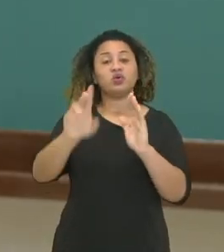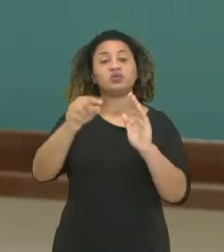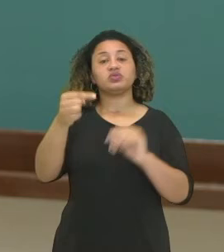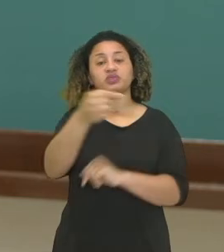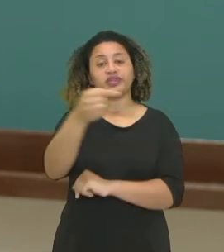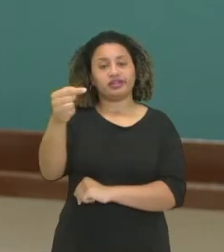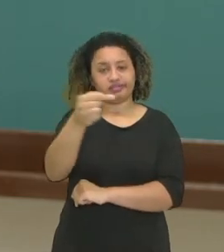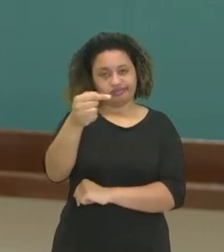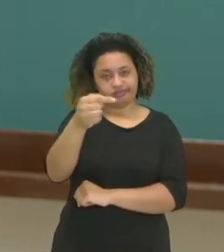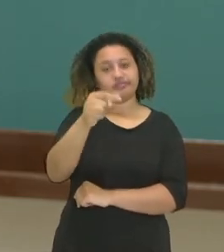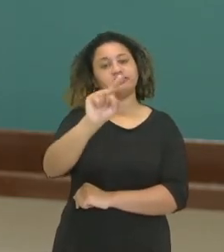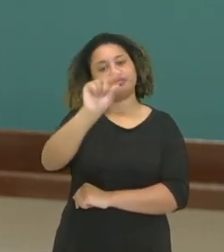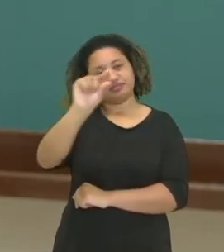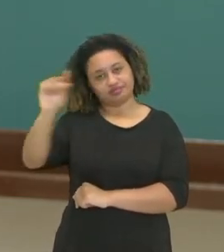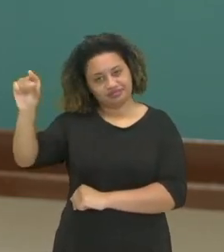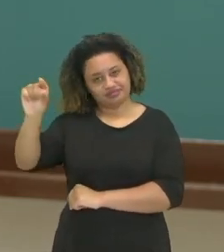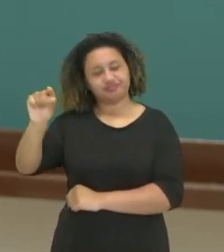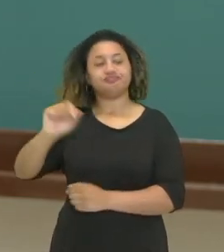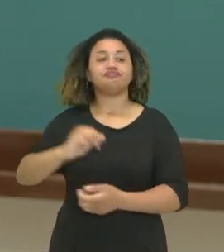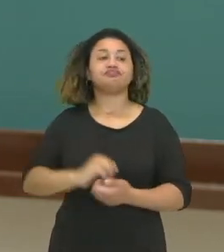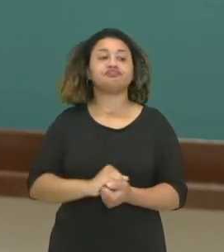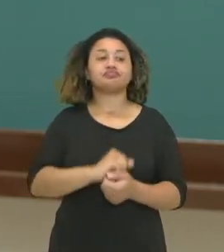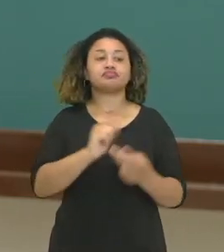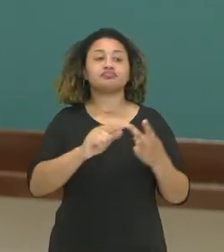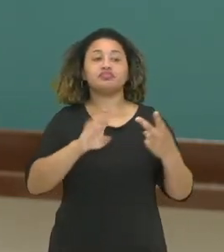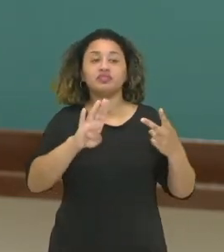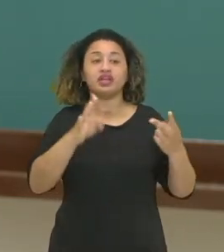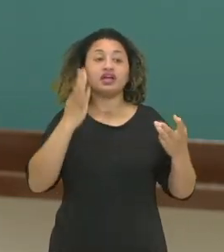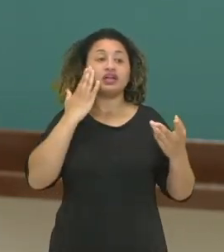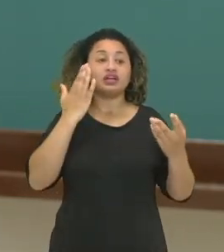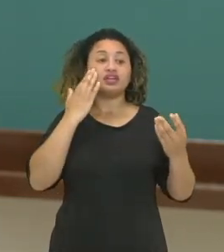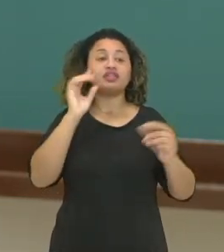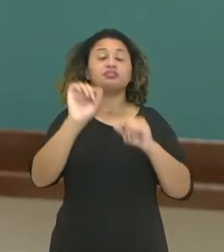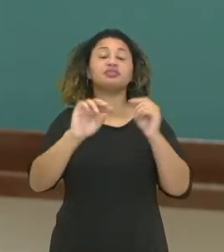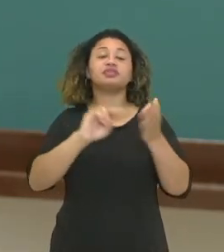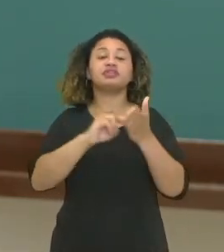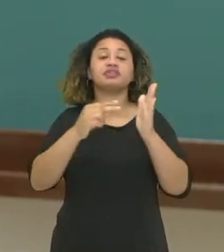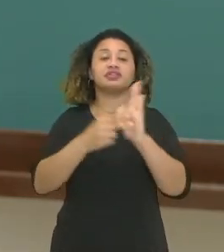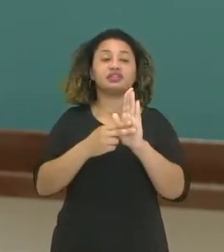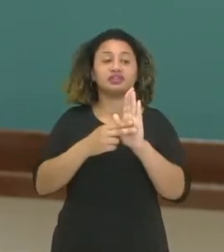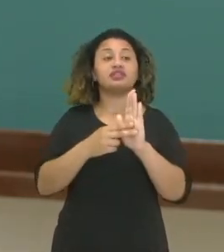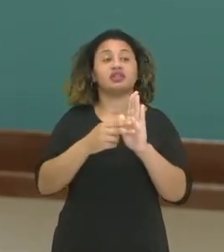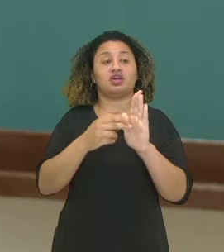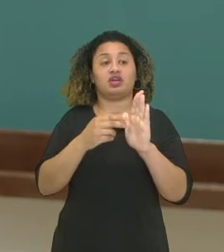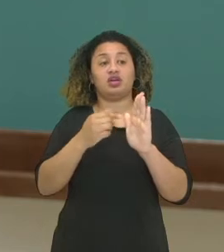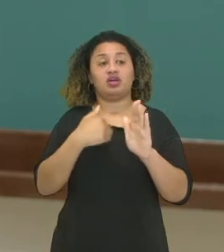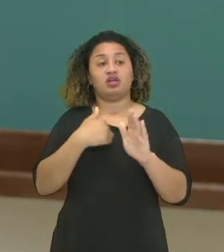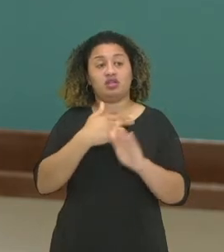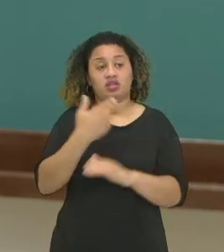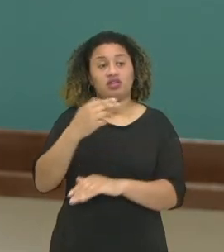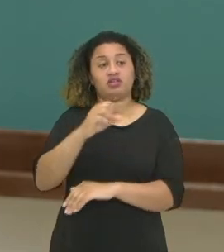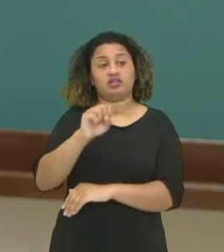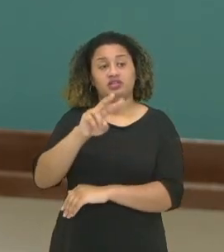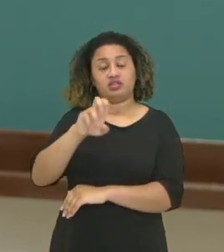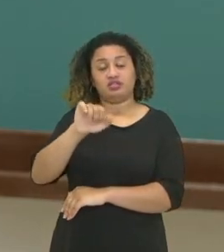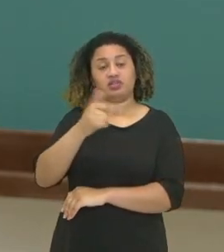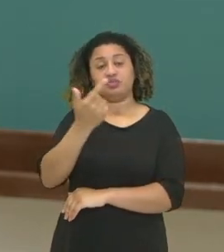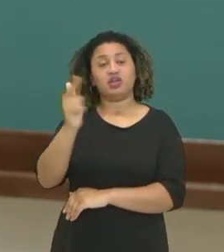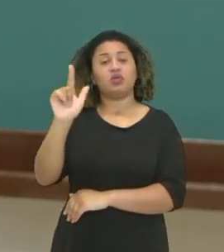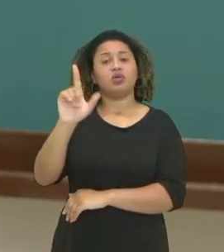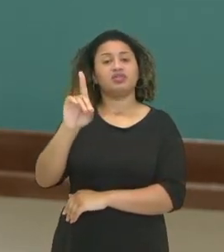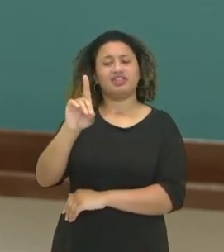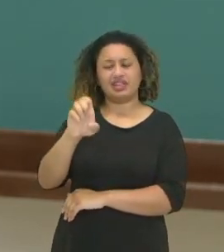travessão. Na letra B, eu quero saber exatamente as palavras, ó. O meu nome é Severino, não tenho outro de